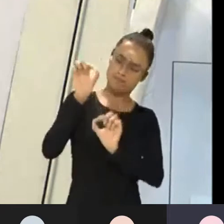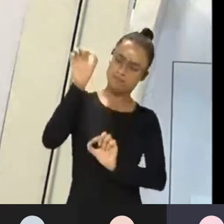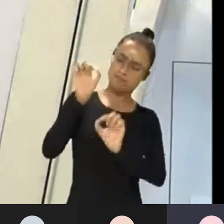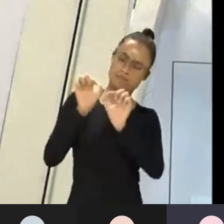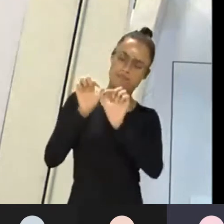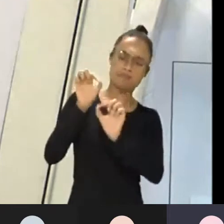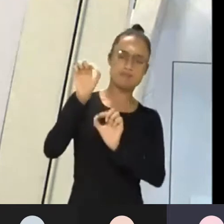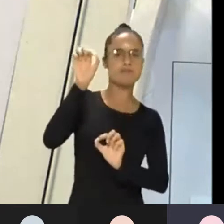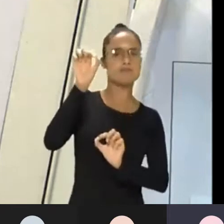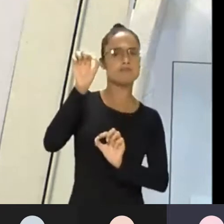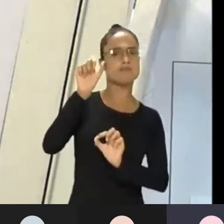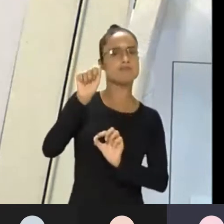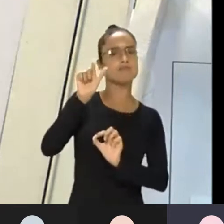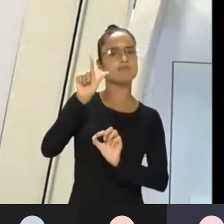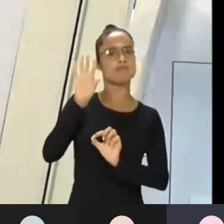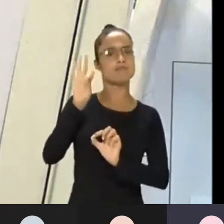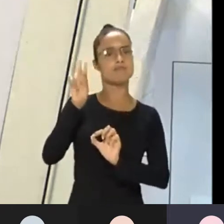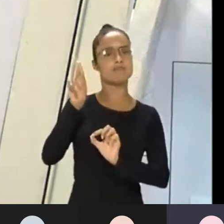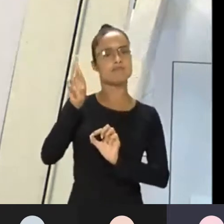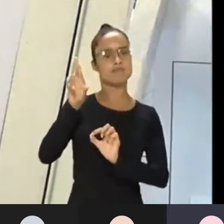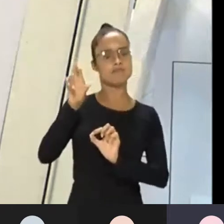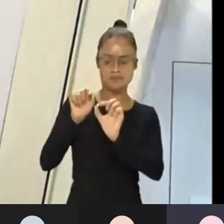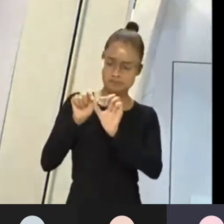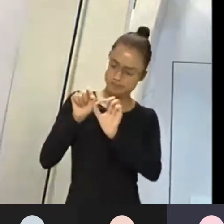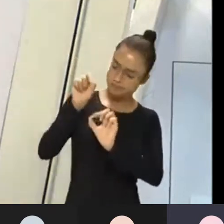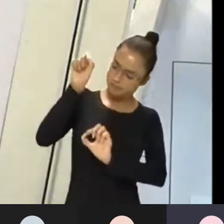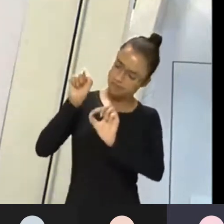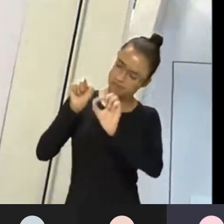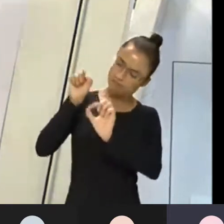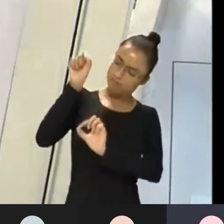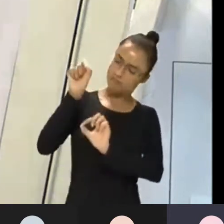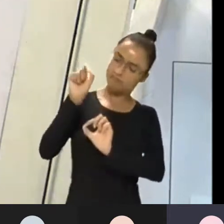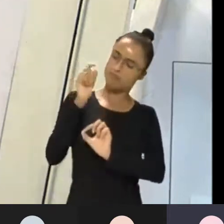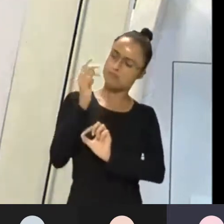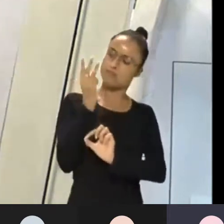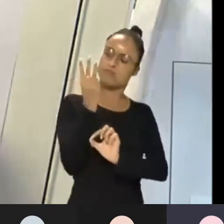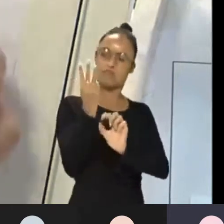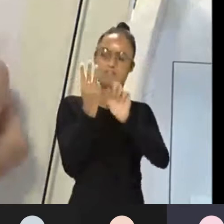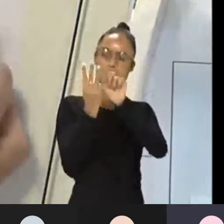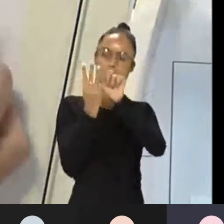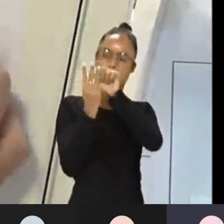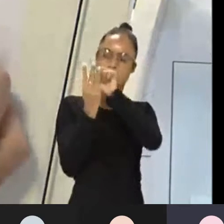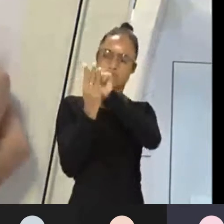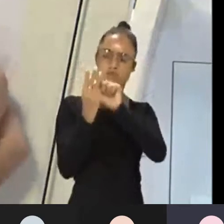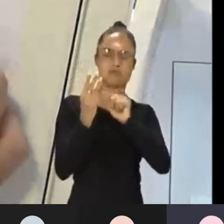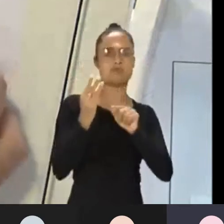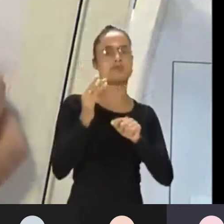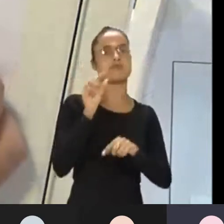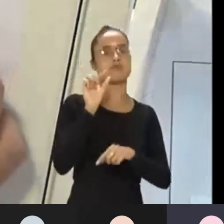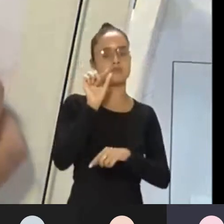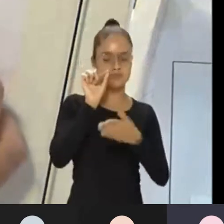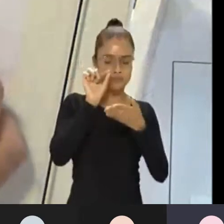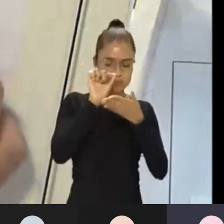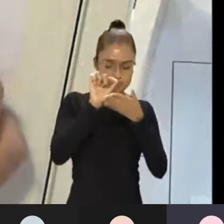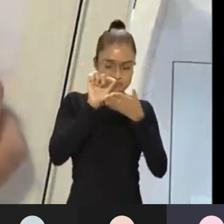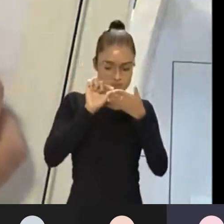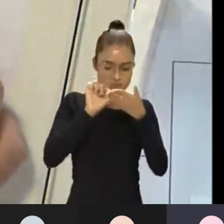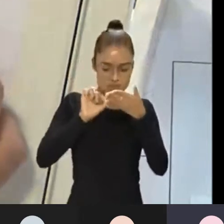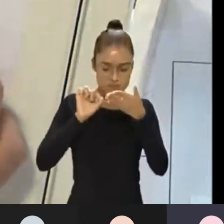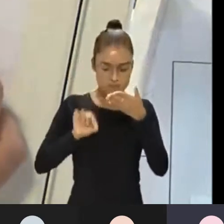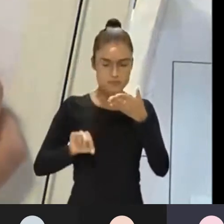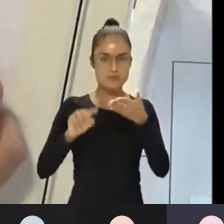da isometria do próprio objeto, 3 unidades de medida de altura. Então, eu venho aqui nesses vértices e